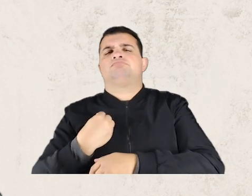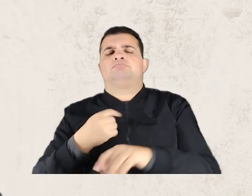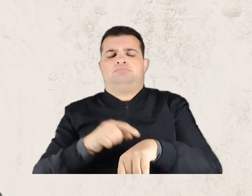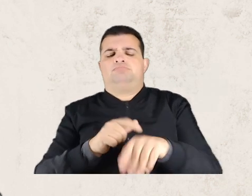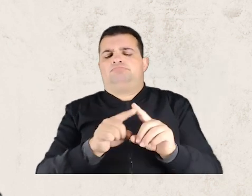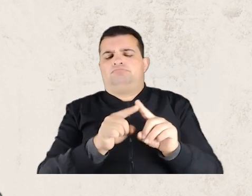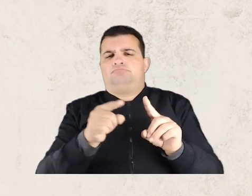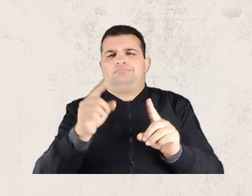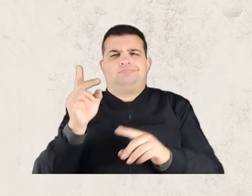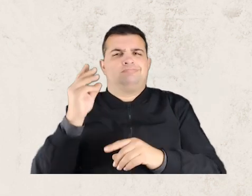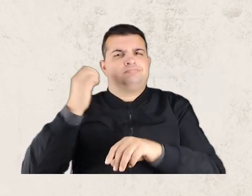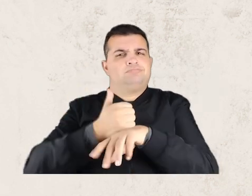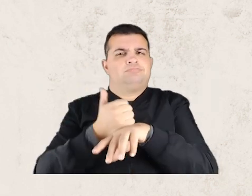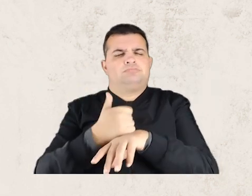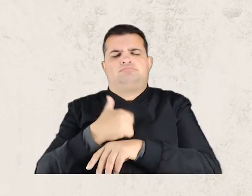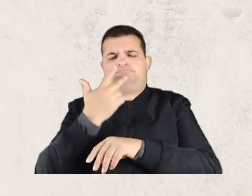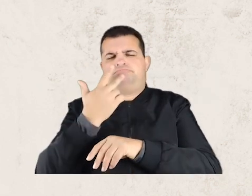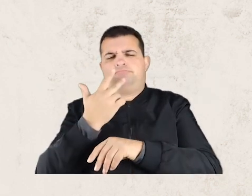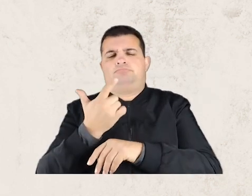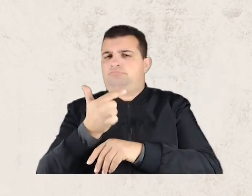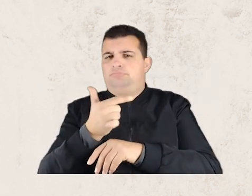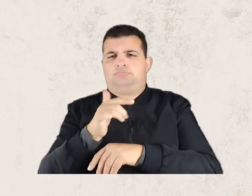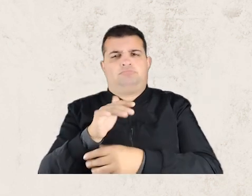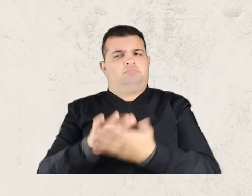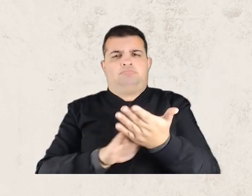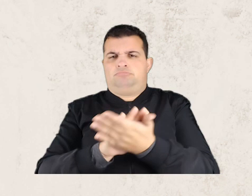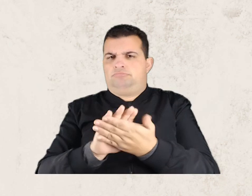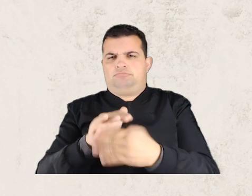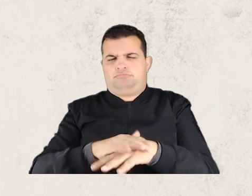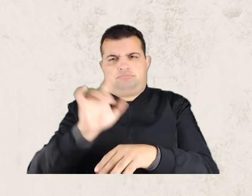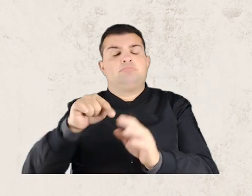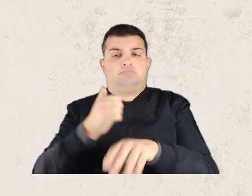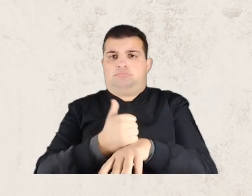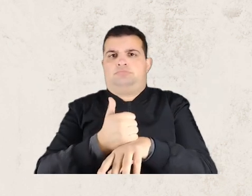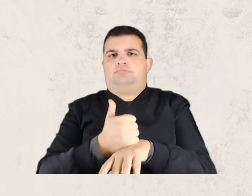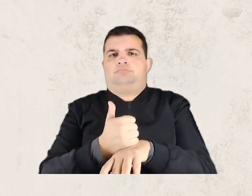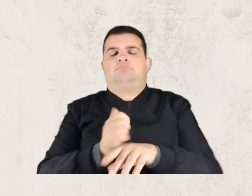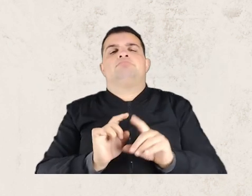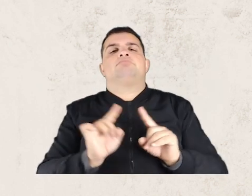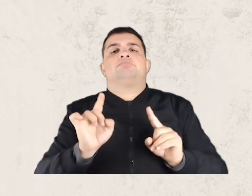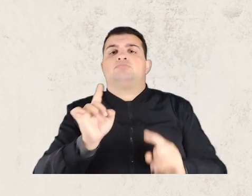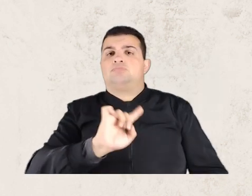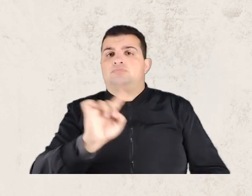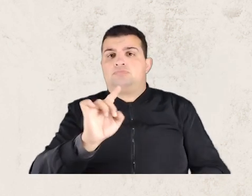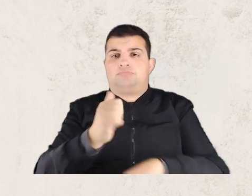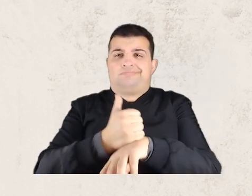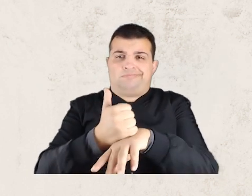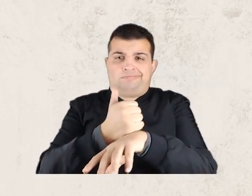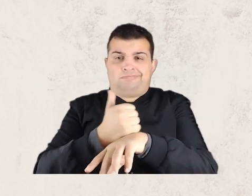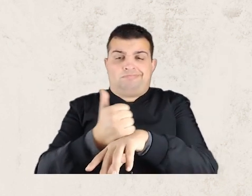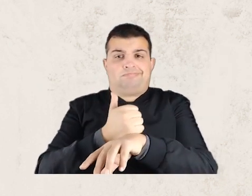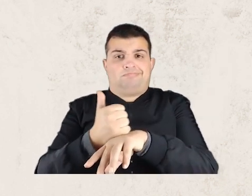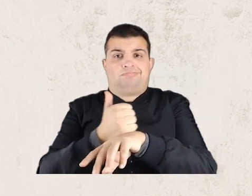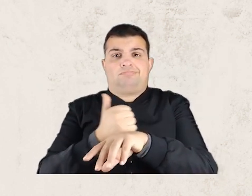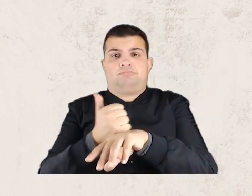Mitsuko conta isso pra gente. Foi aí, então, que eu comecei a questionar a permanência naquele